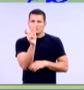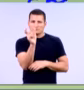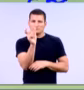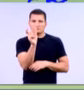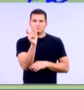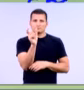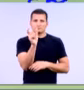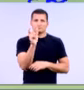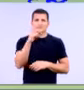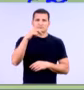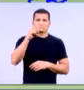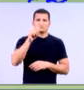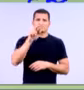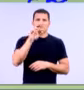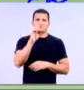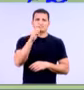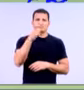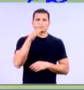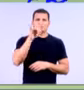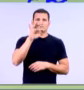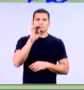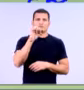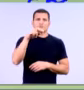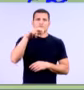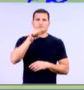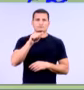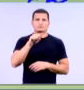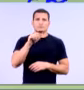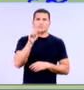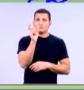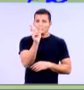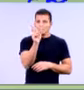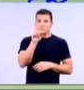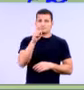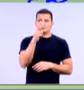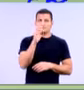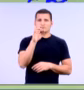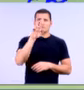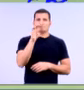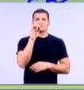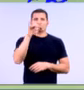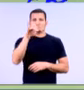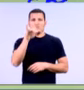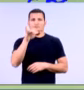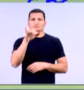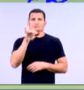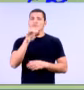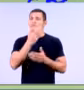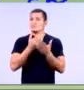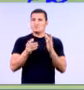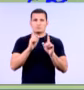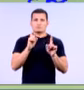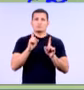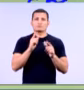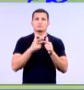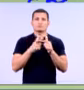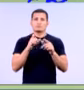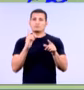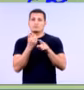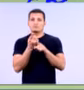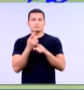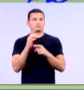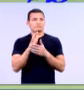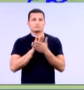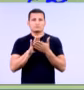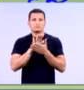palavra herói não perdeu porque o encontro não aconteceu na paroxítona, tá, gente? Só quando